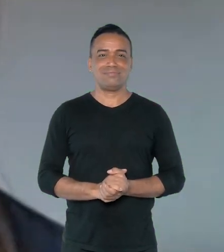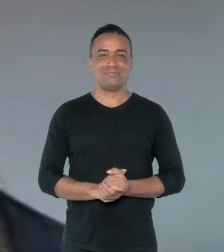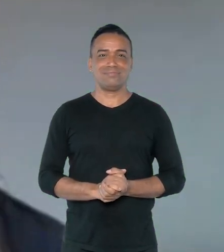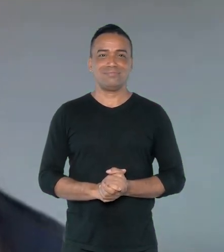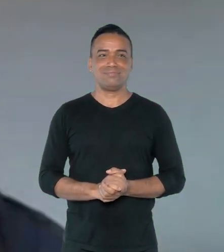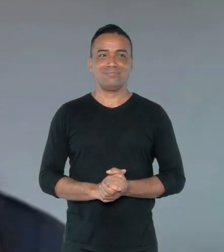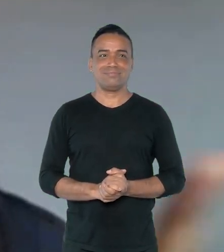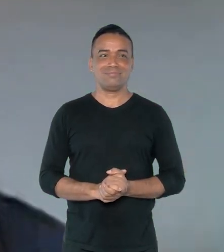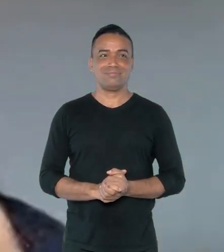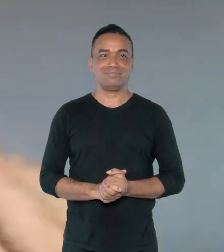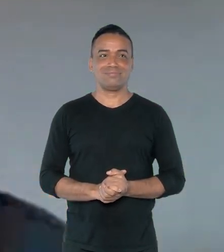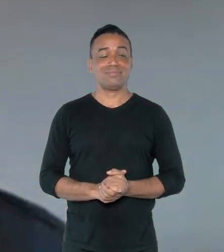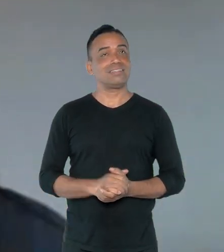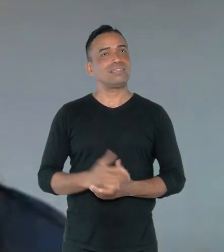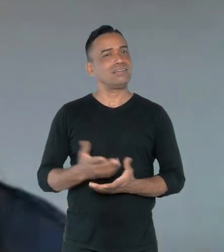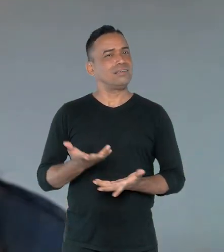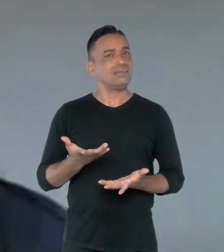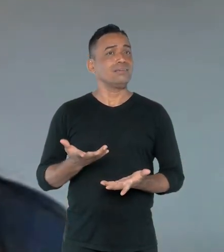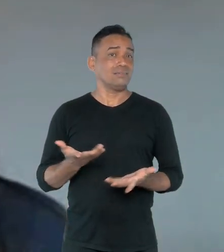E aí